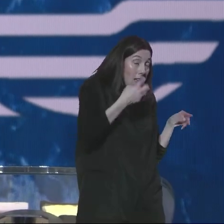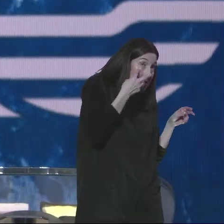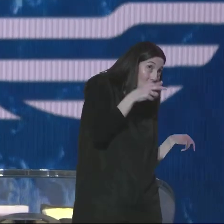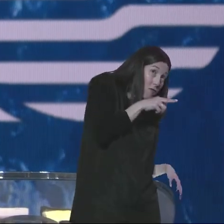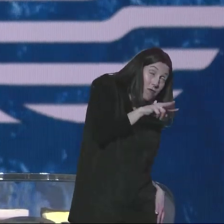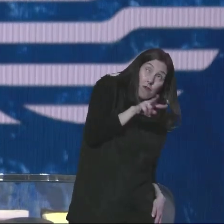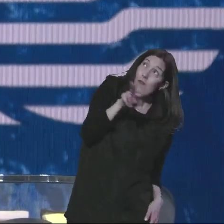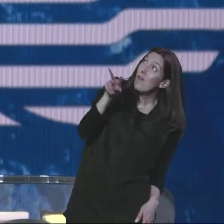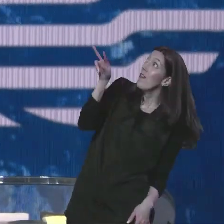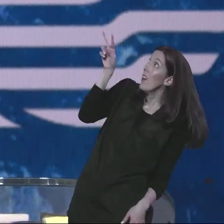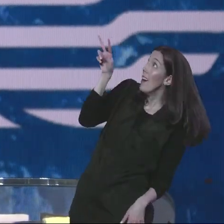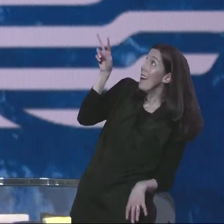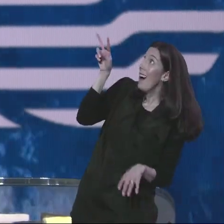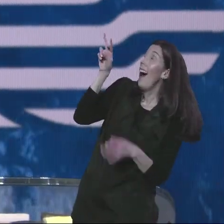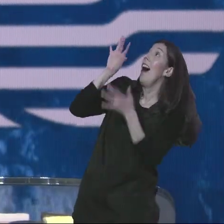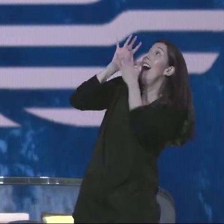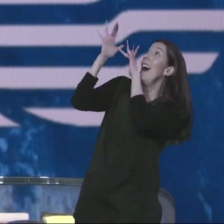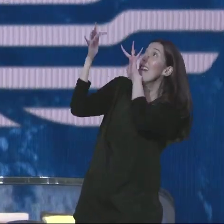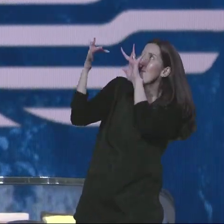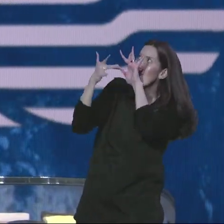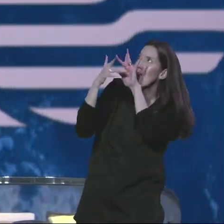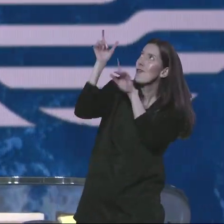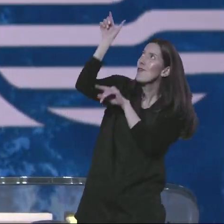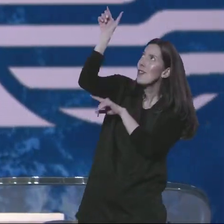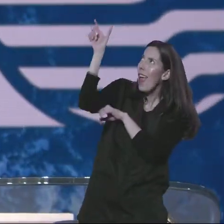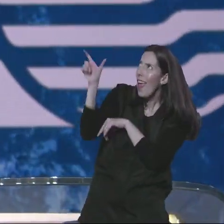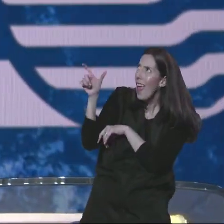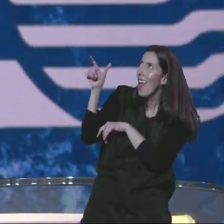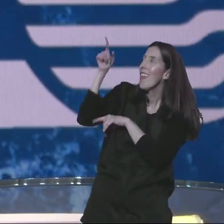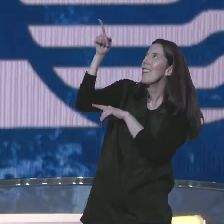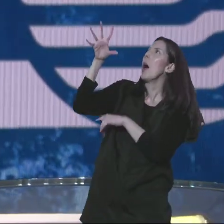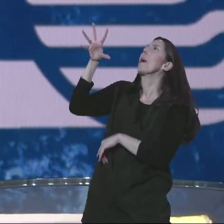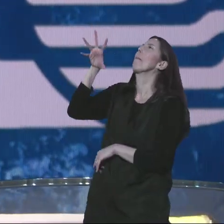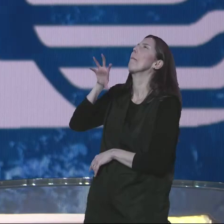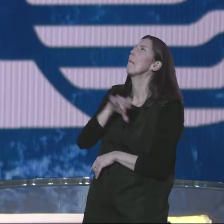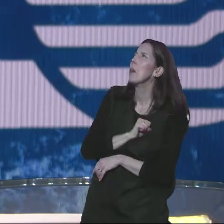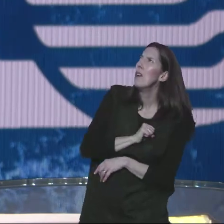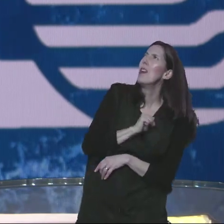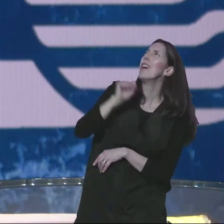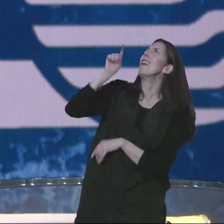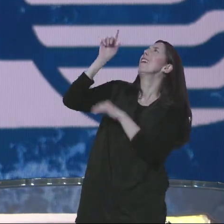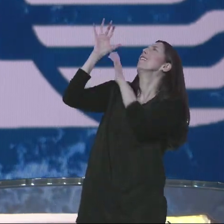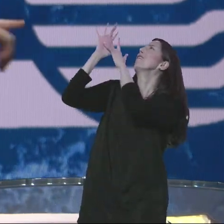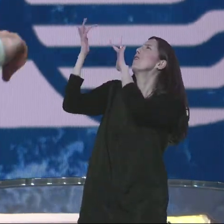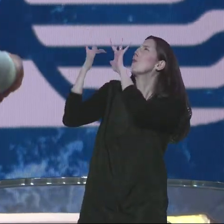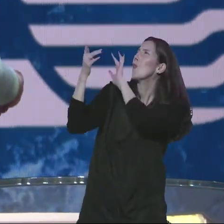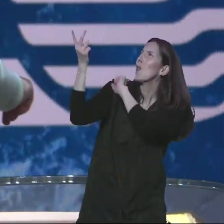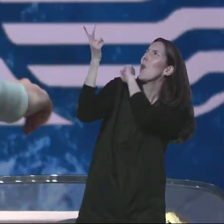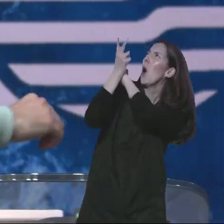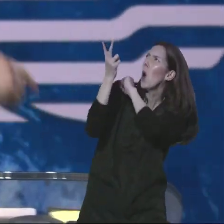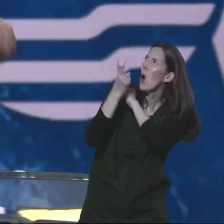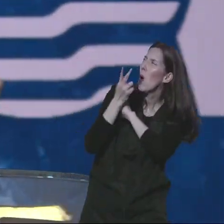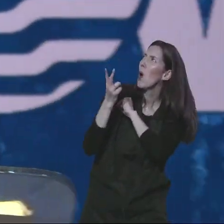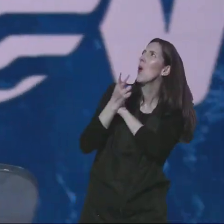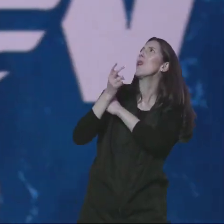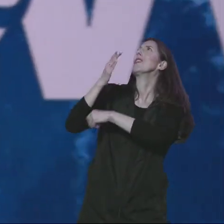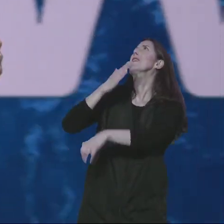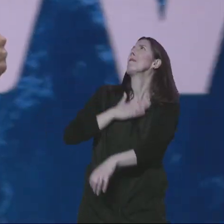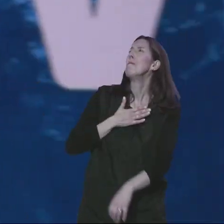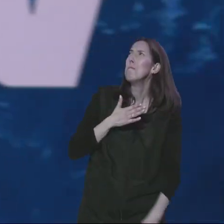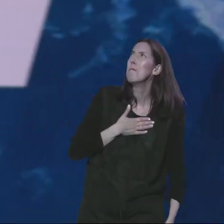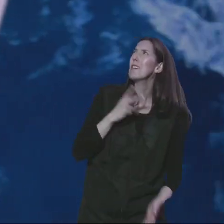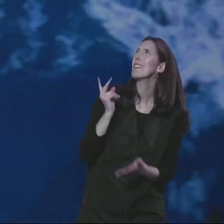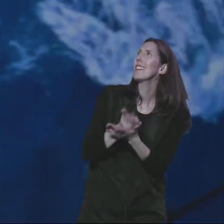para Jesus e vê quem Jesus é, o quanto Ele é amoroso, o quanto Ele já cuidou de você no caminho que você percorreu,